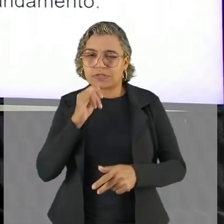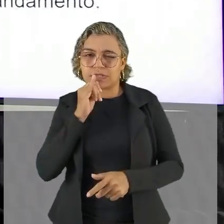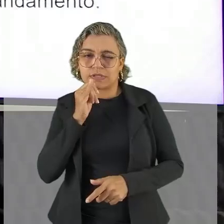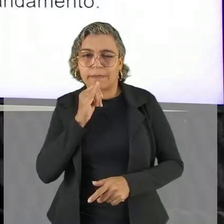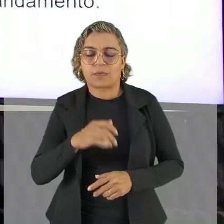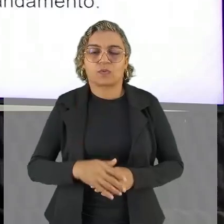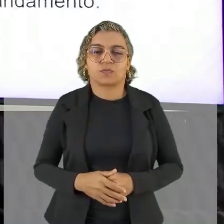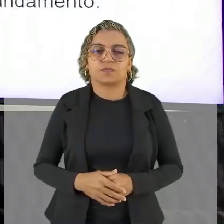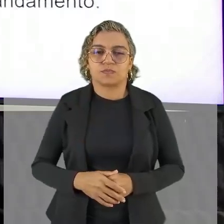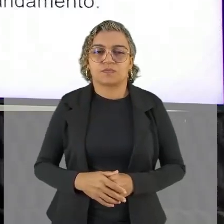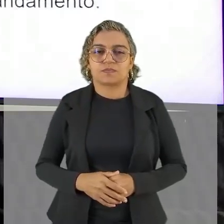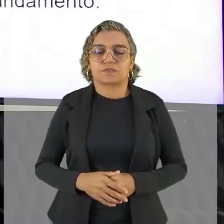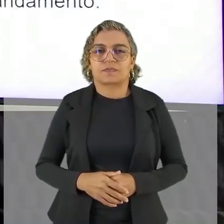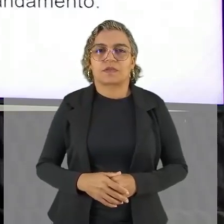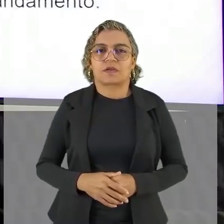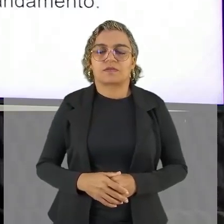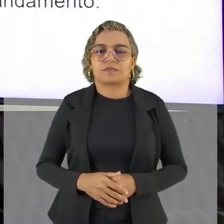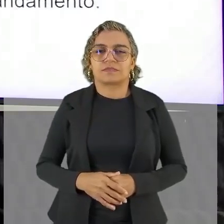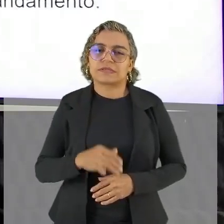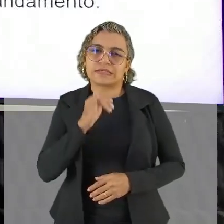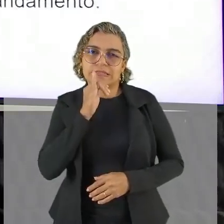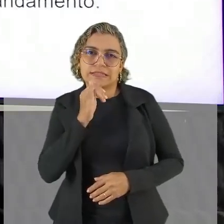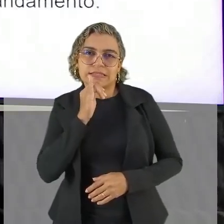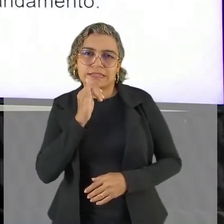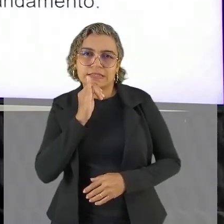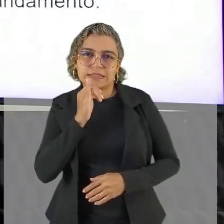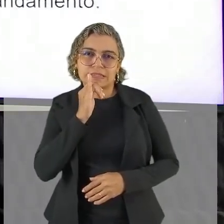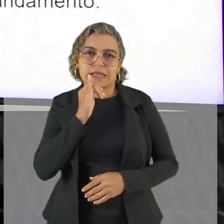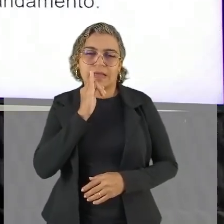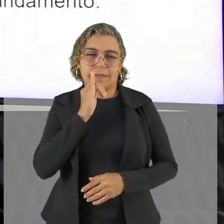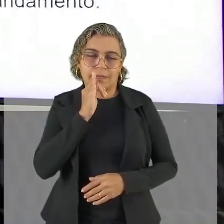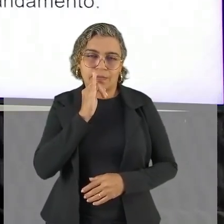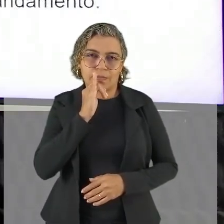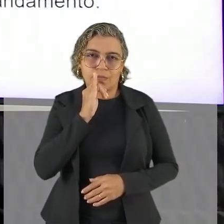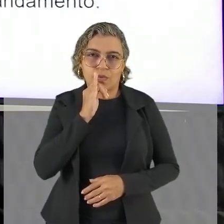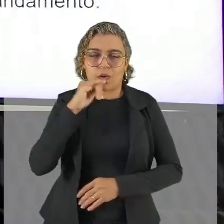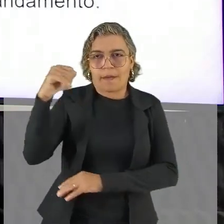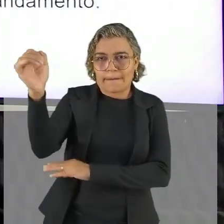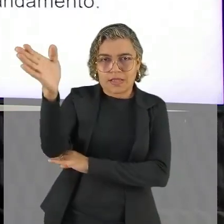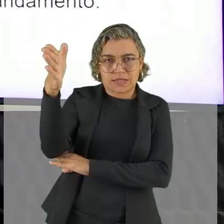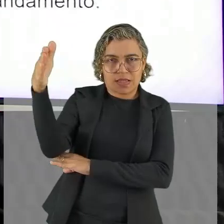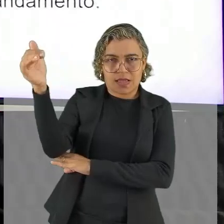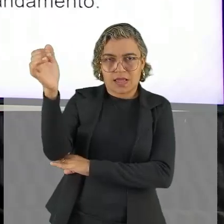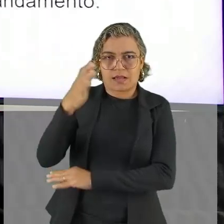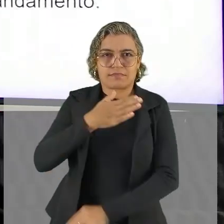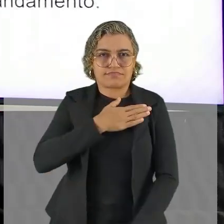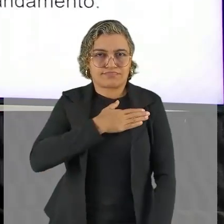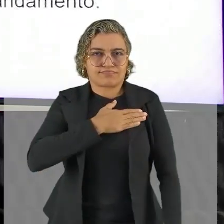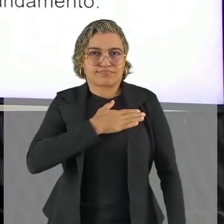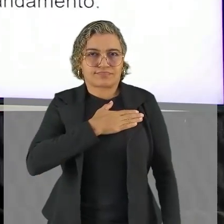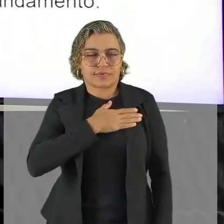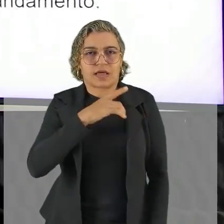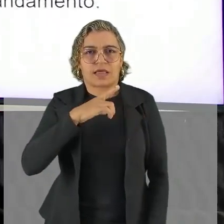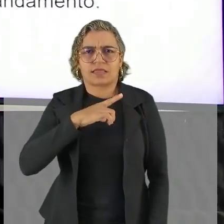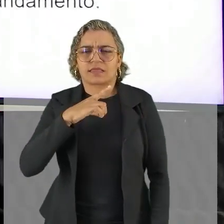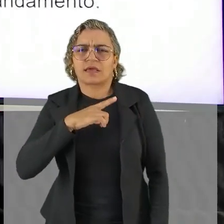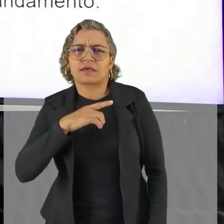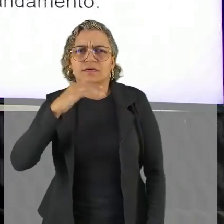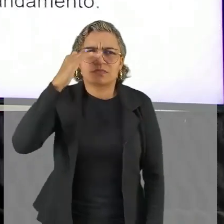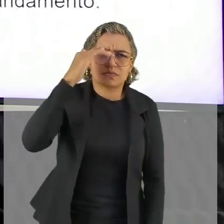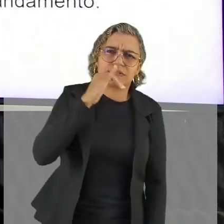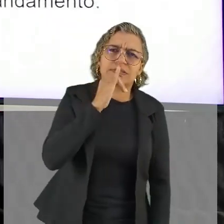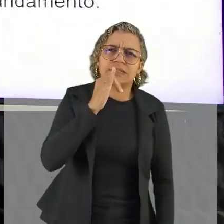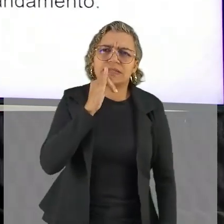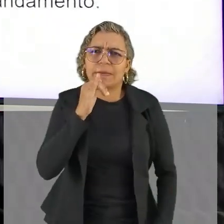exemplo, ouviram do Ipiranga as margens plácidas. O quê? O que